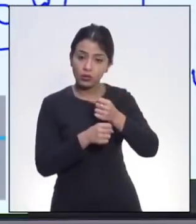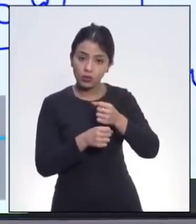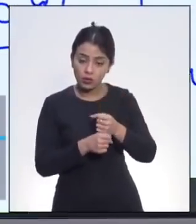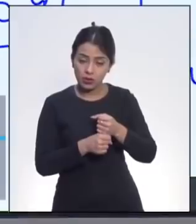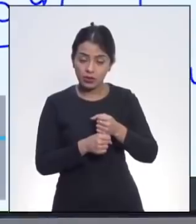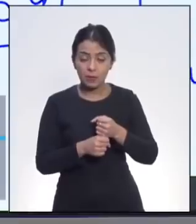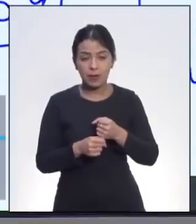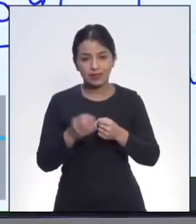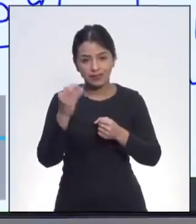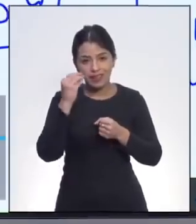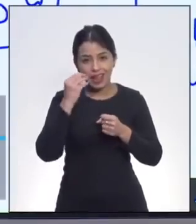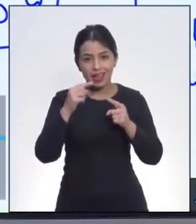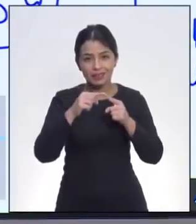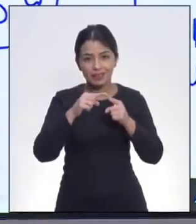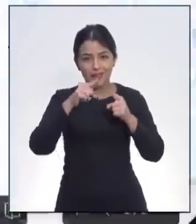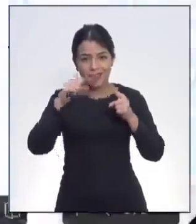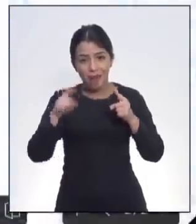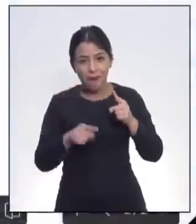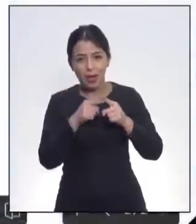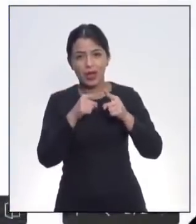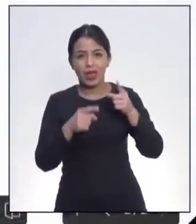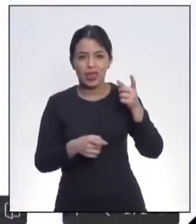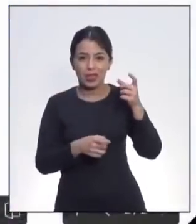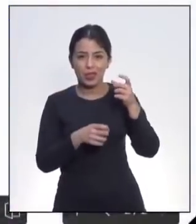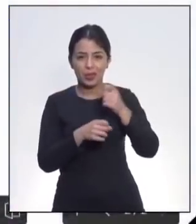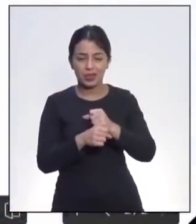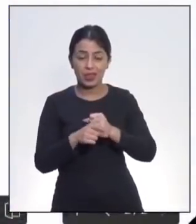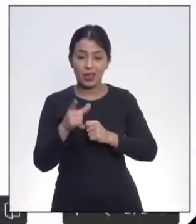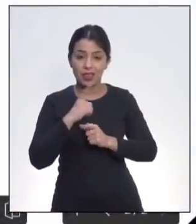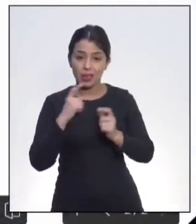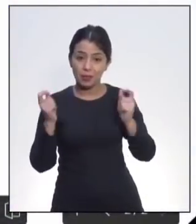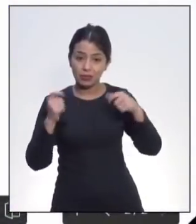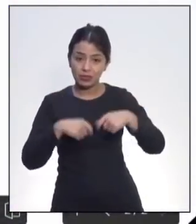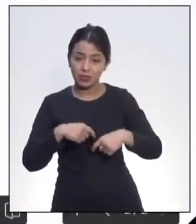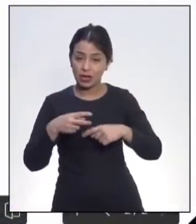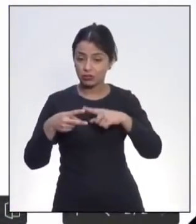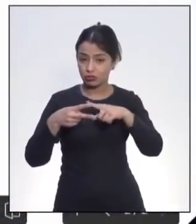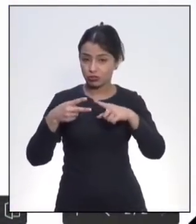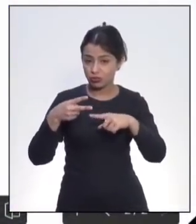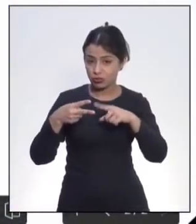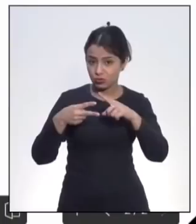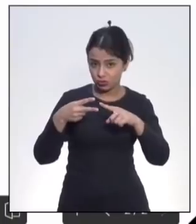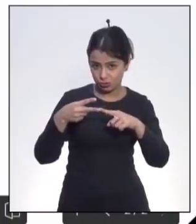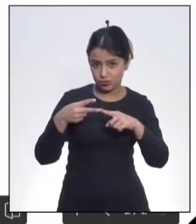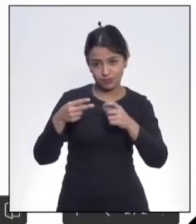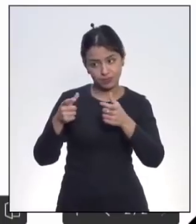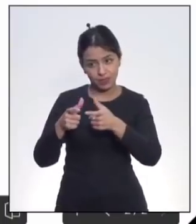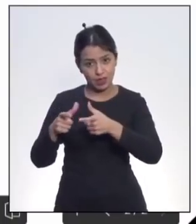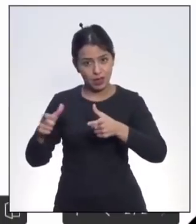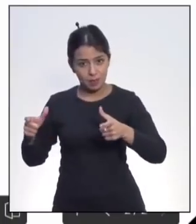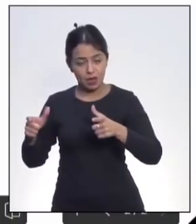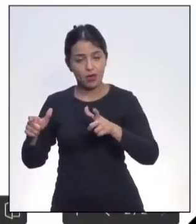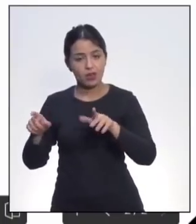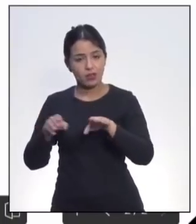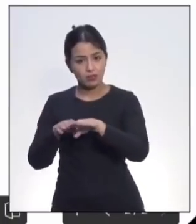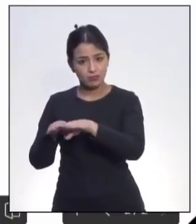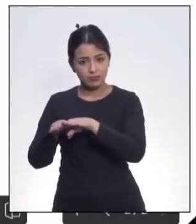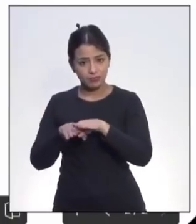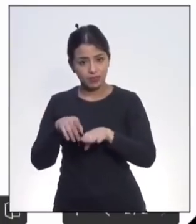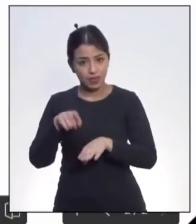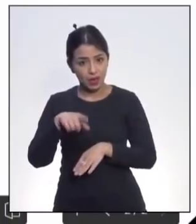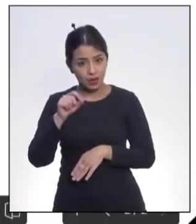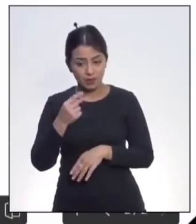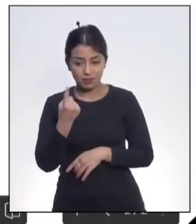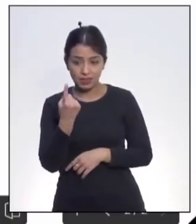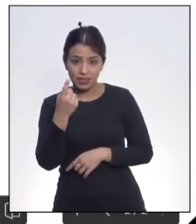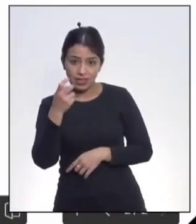em arredondamento, tá? A gente tem 2 possibilidades. Chegamos aqui que a média, tá, de dúzias é